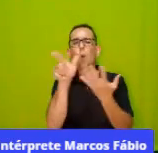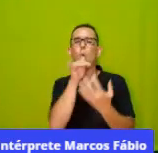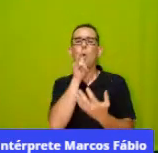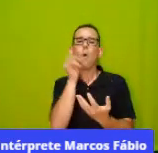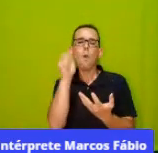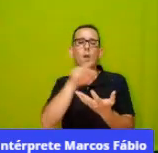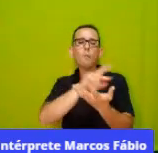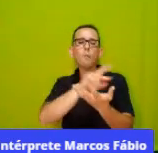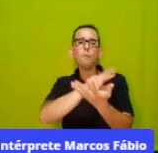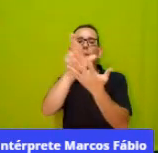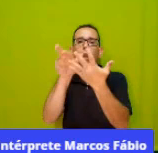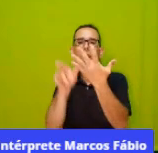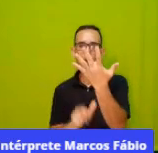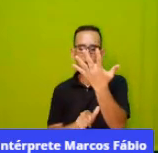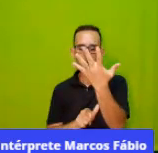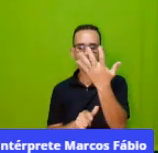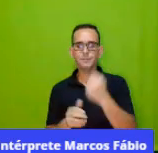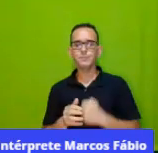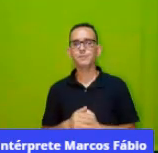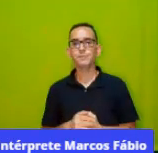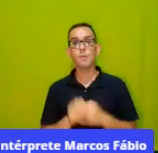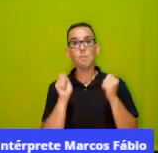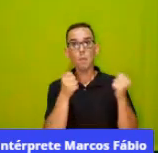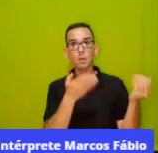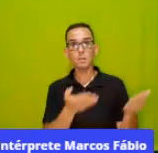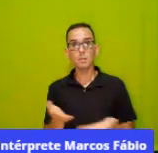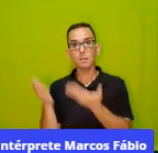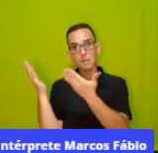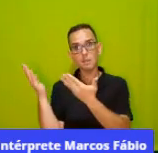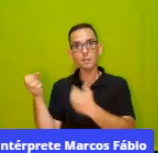Sim. Pode passar.